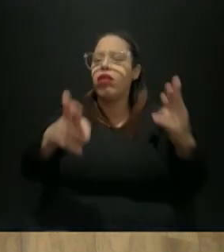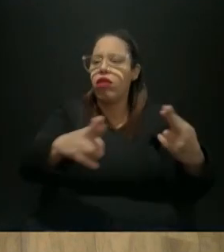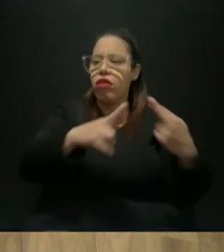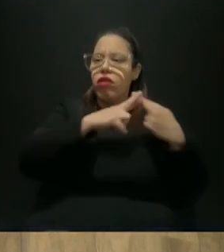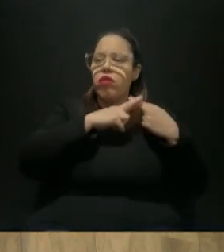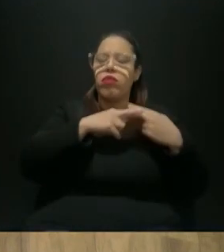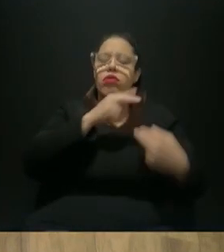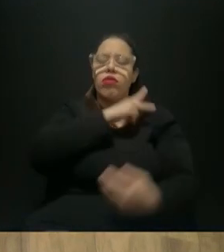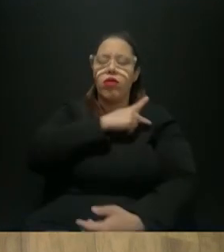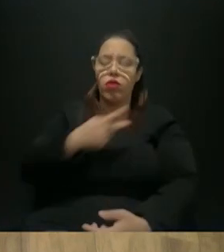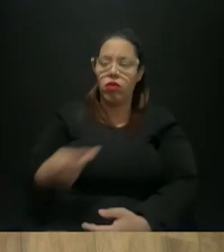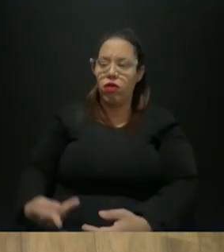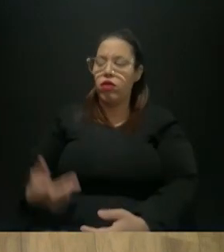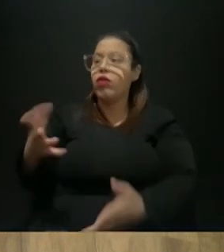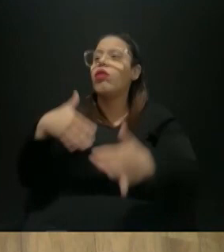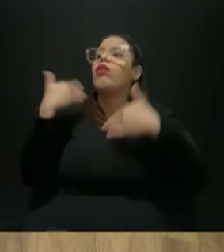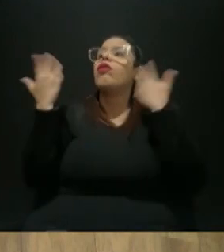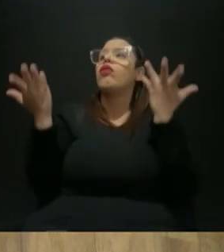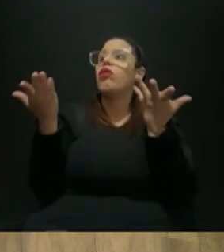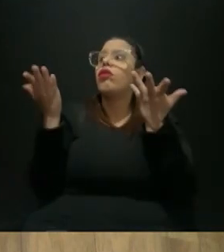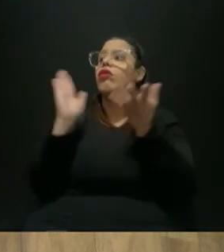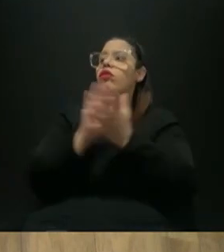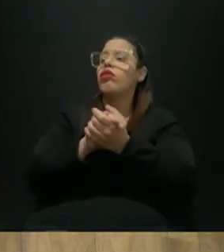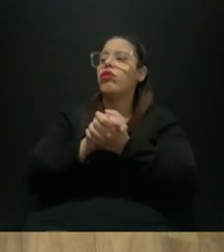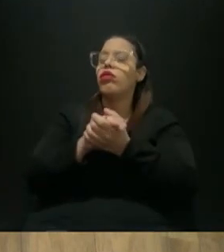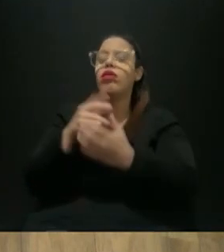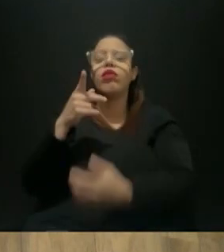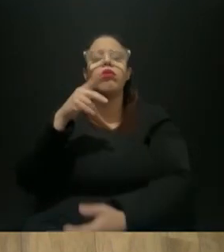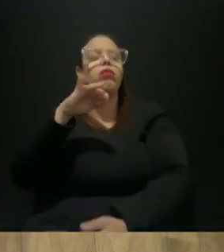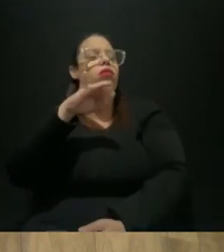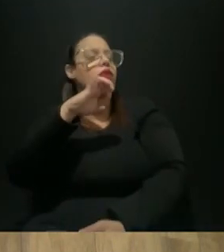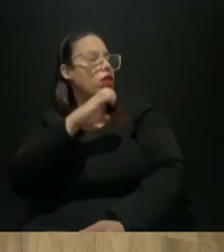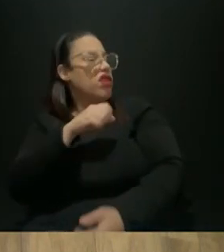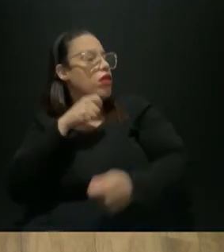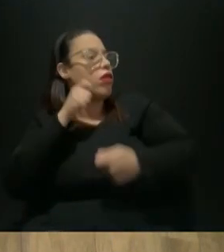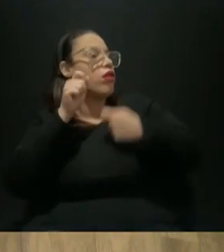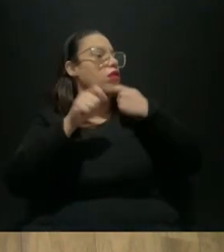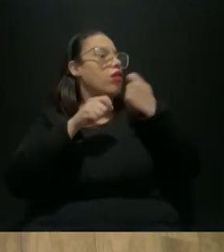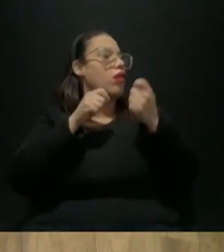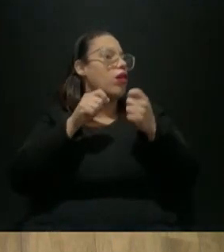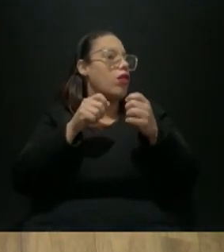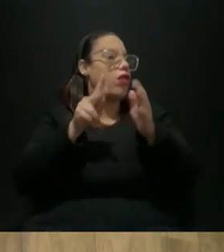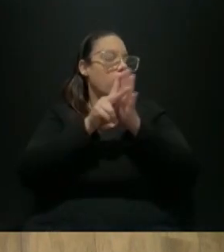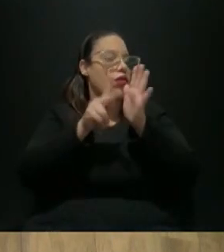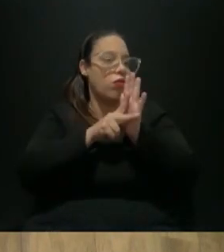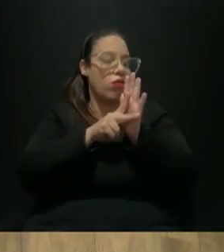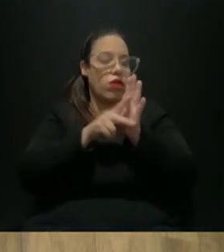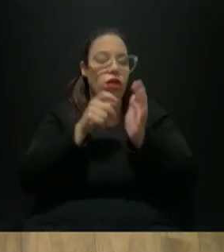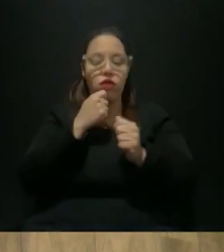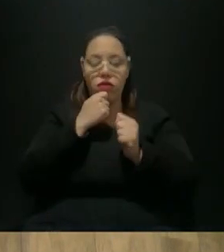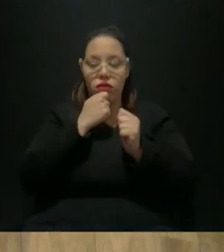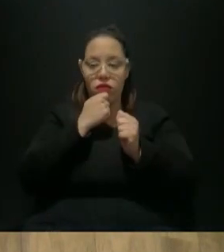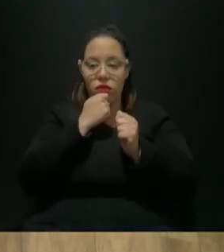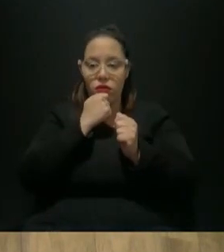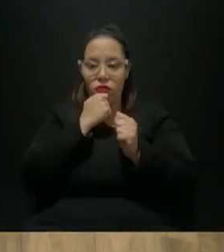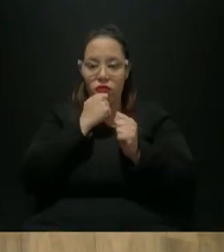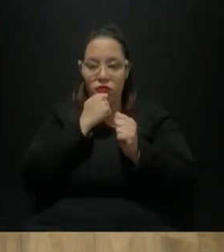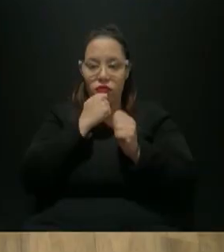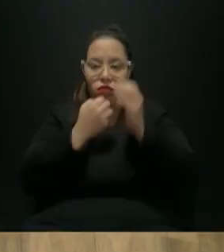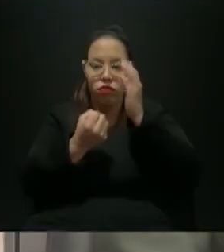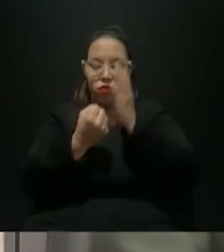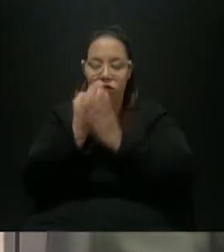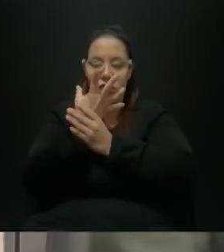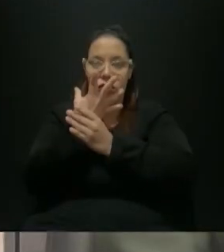nisso? Quando a gente fala do PIC, ele é um programa, um plano que ele foi construído,